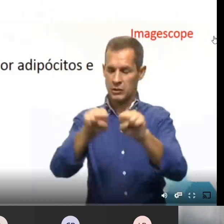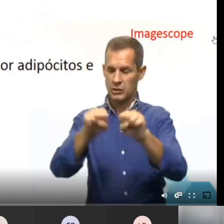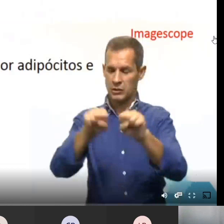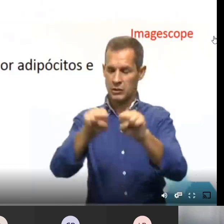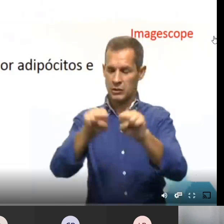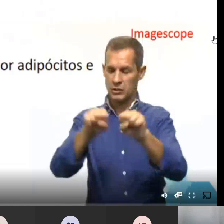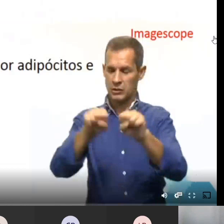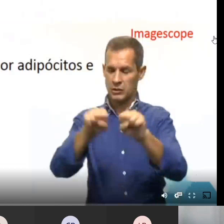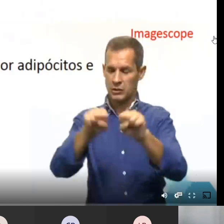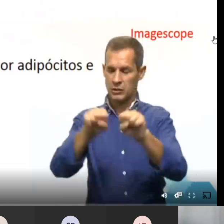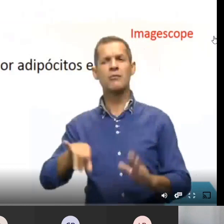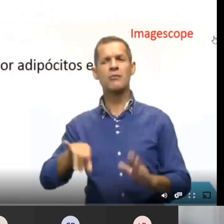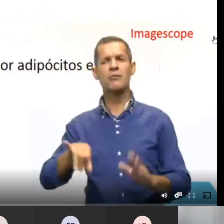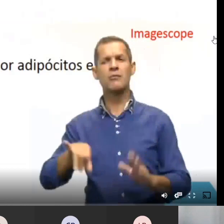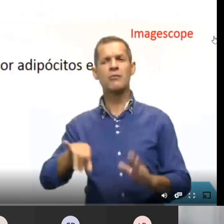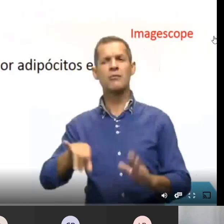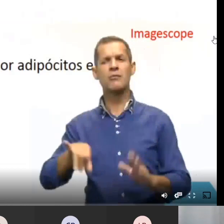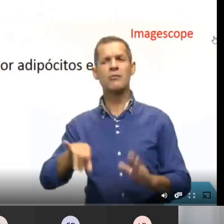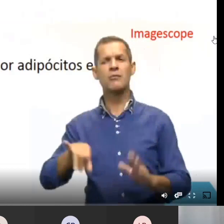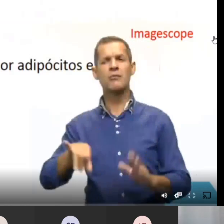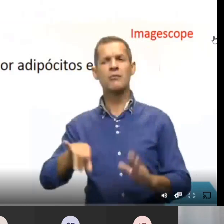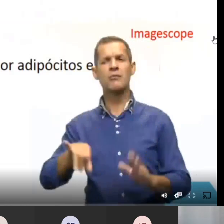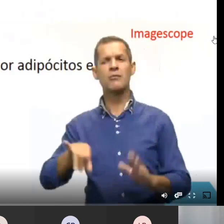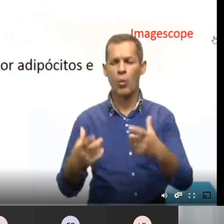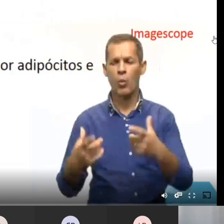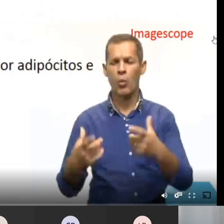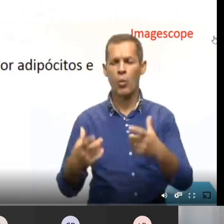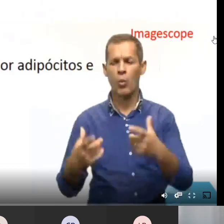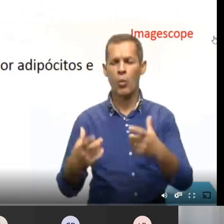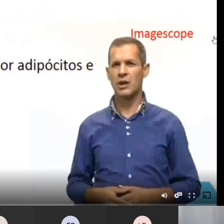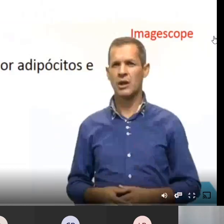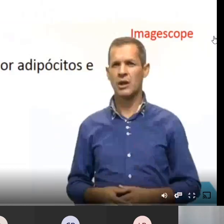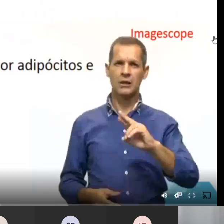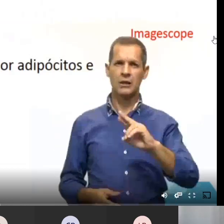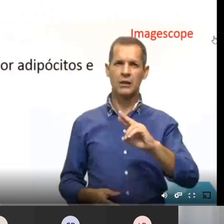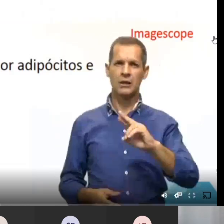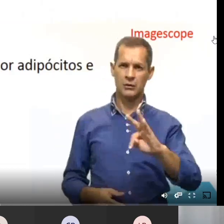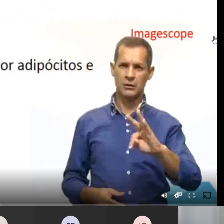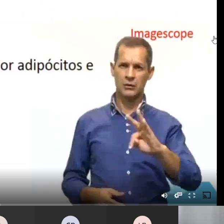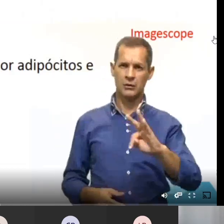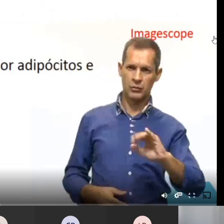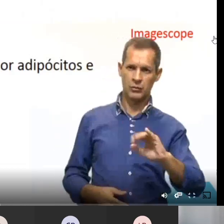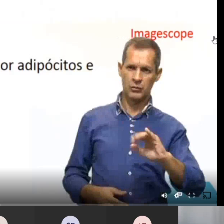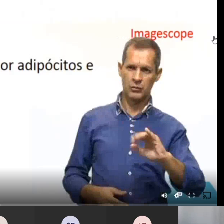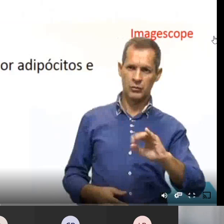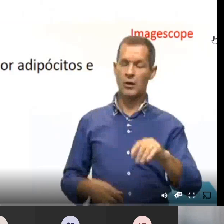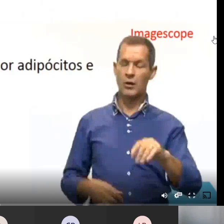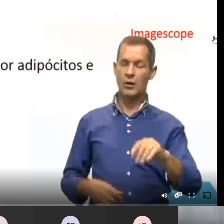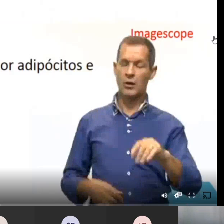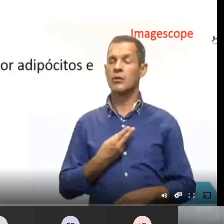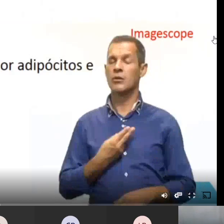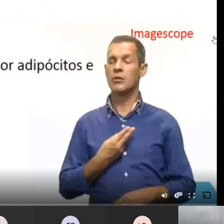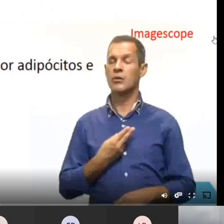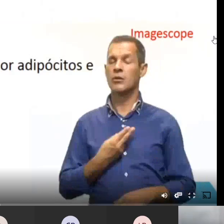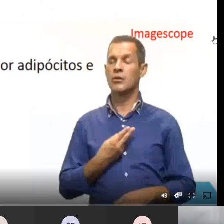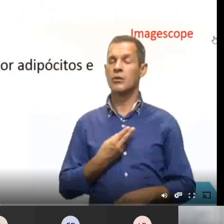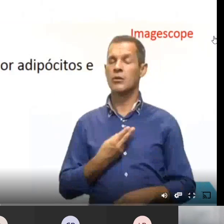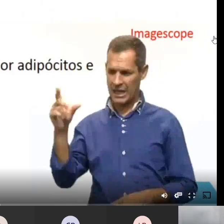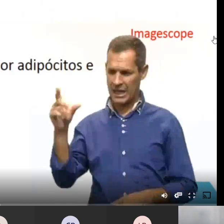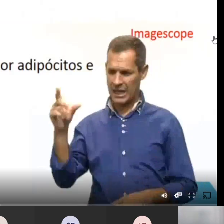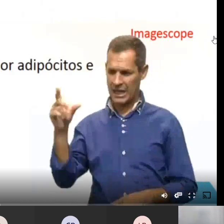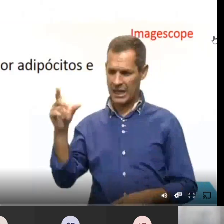também quero que você identifique a região cortical da nossa medula óssea. Aquela